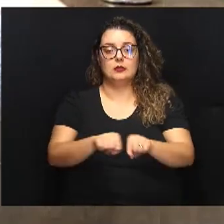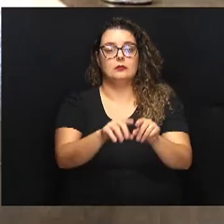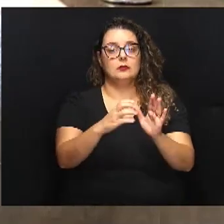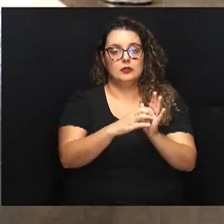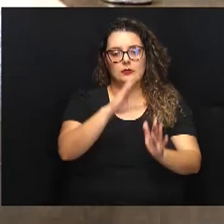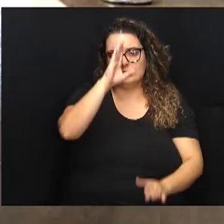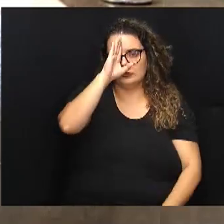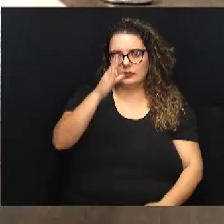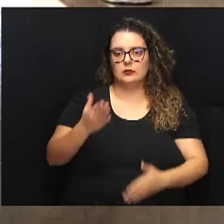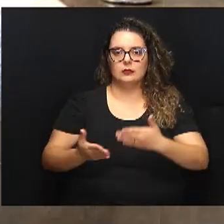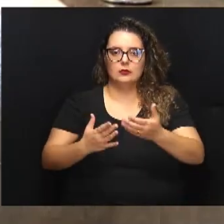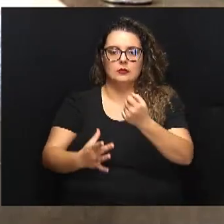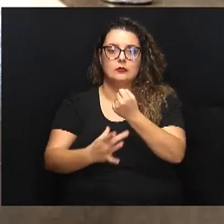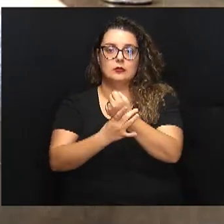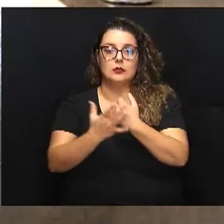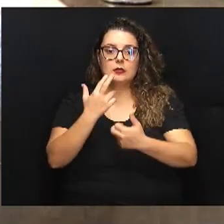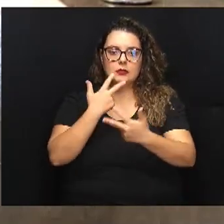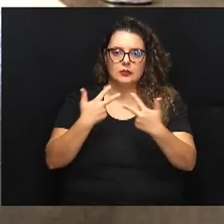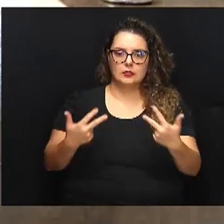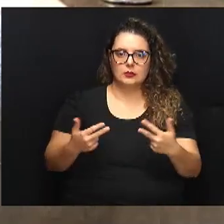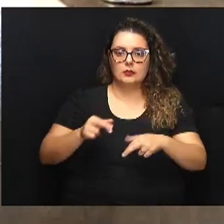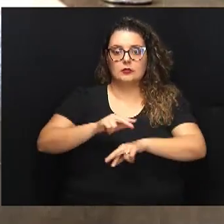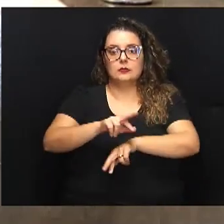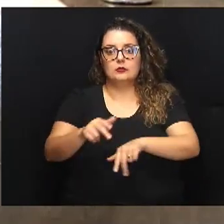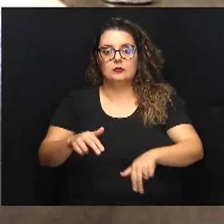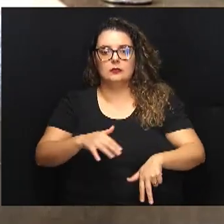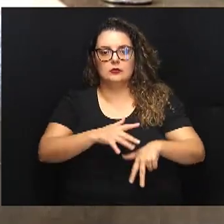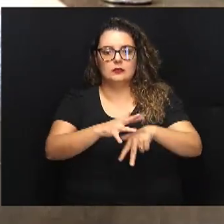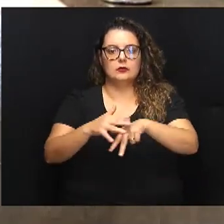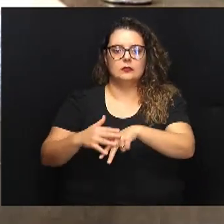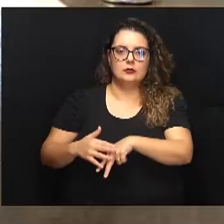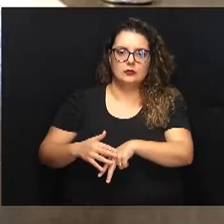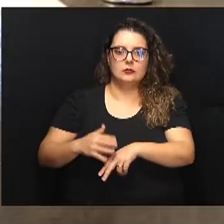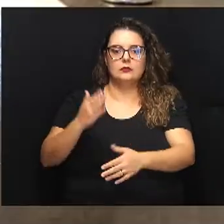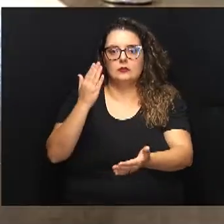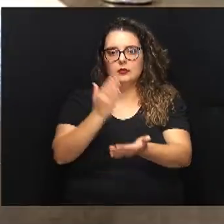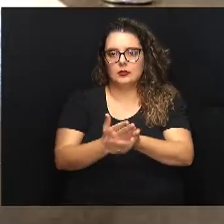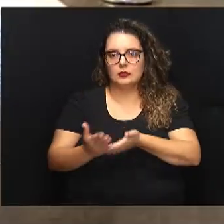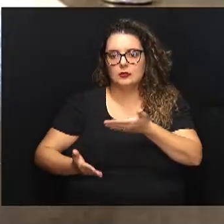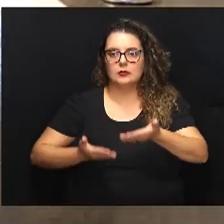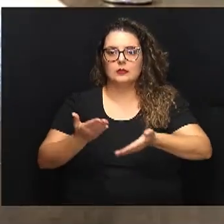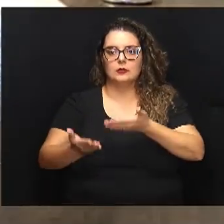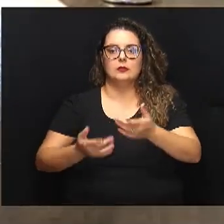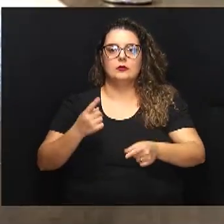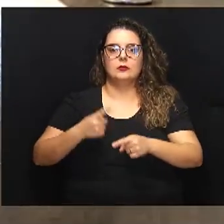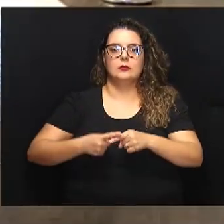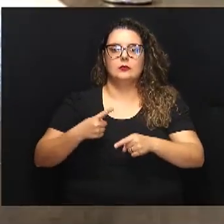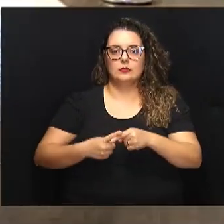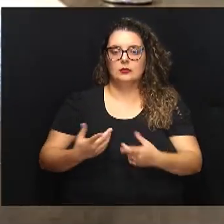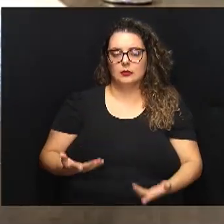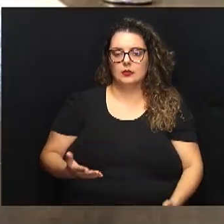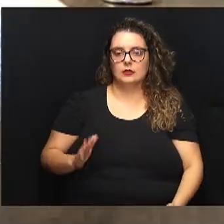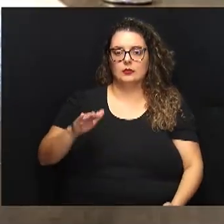conta da segurança alimentar. Então, muitos pacientes acabam descontinuando o tratamento, porque quando elas tomam o medicamento de